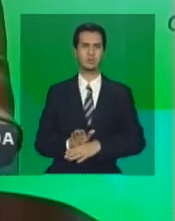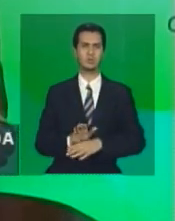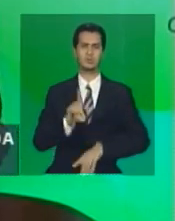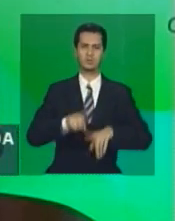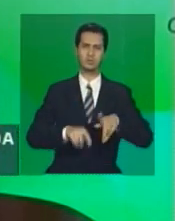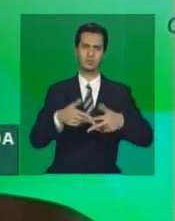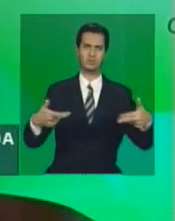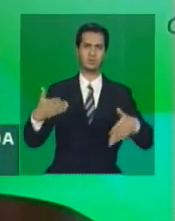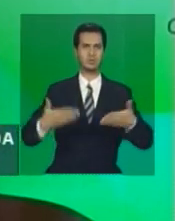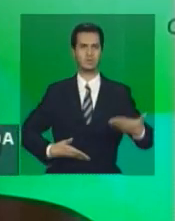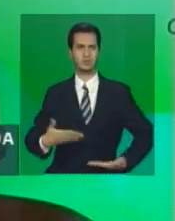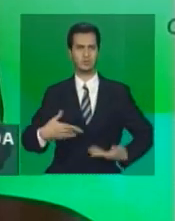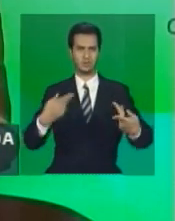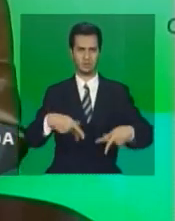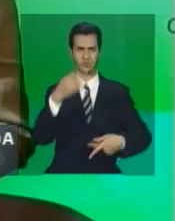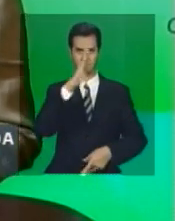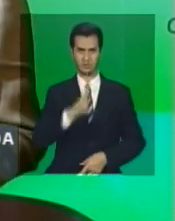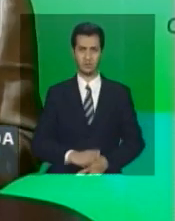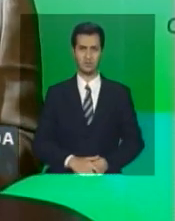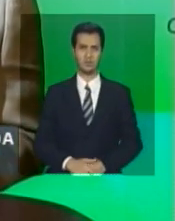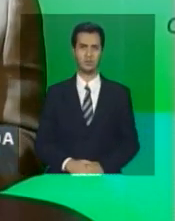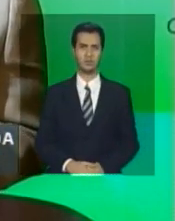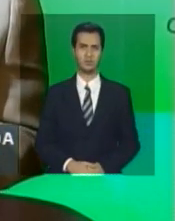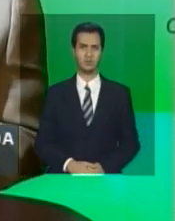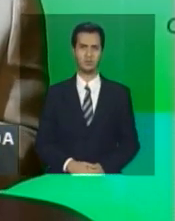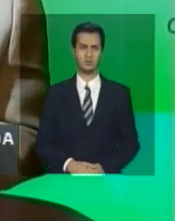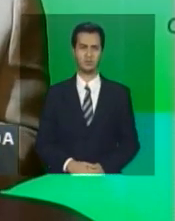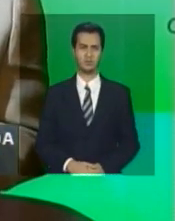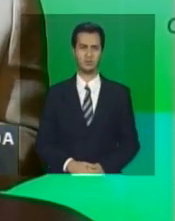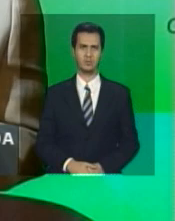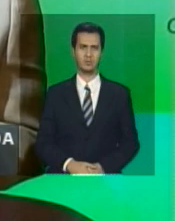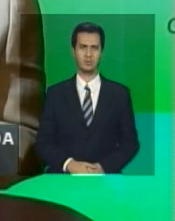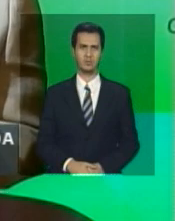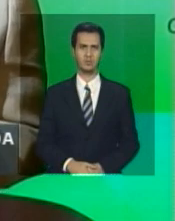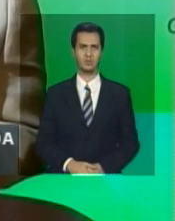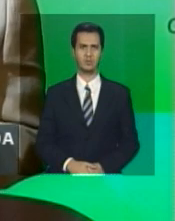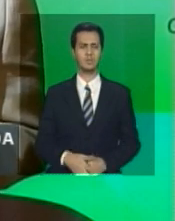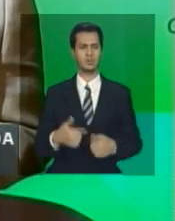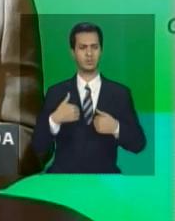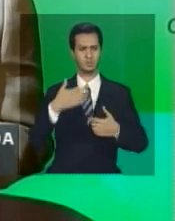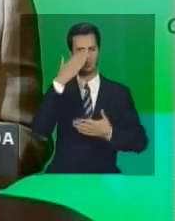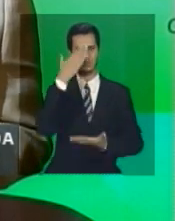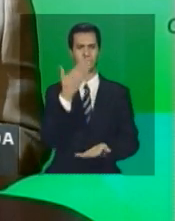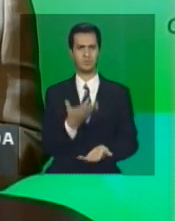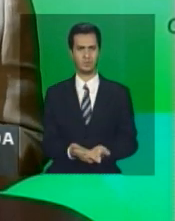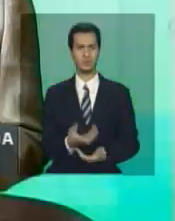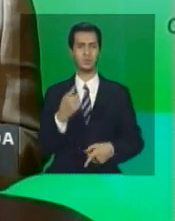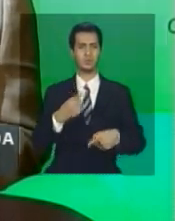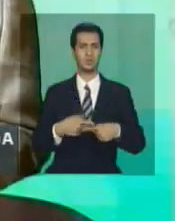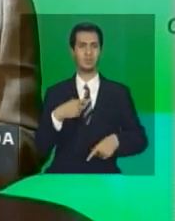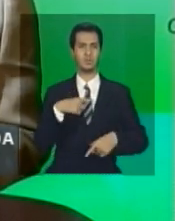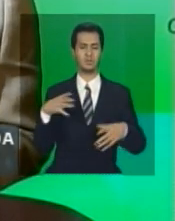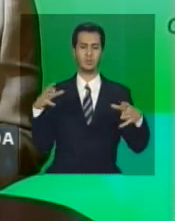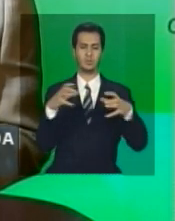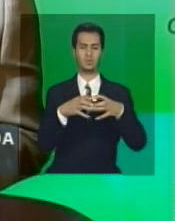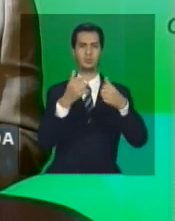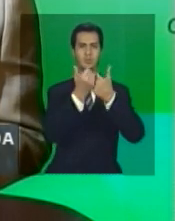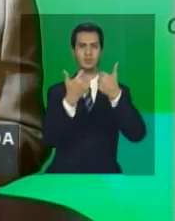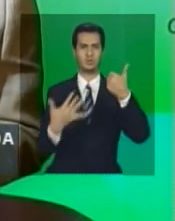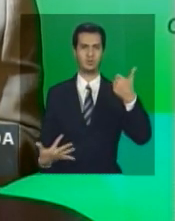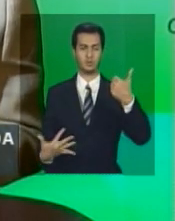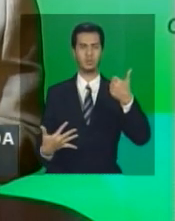bens e serviços no Brasil. Sinto-me confiante, pois tenho comigo uma equipe de diretores